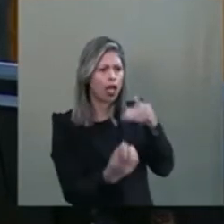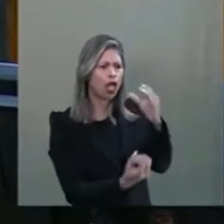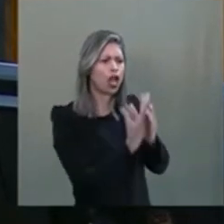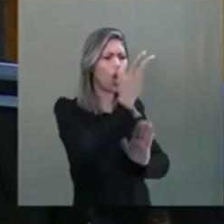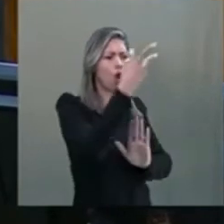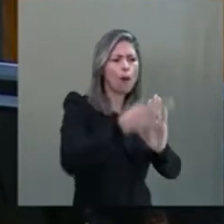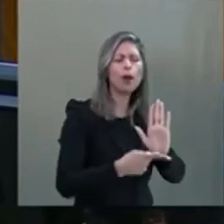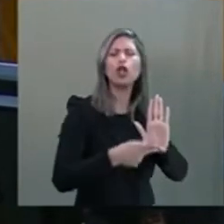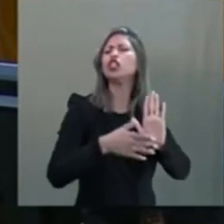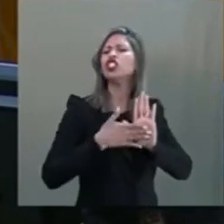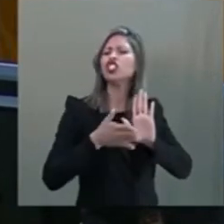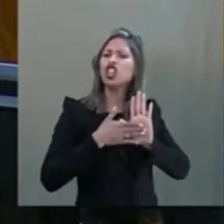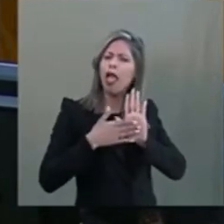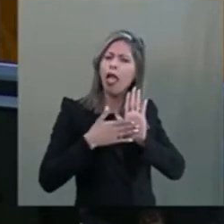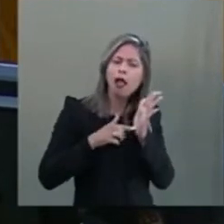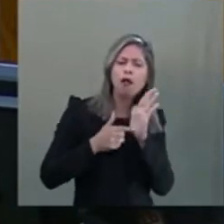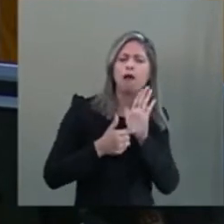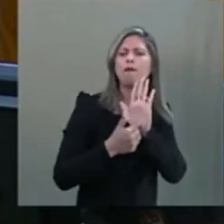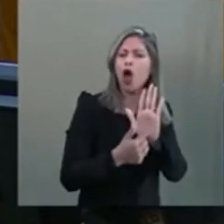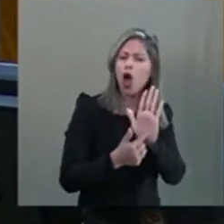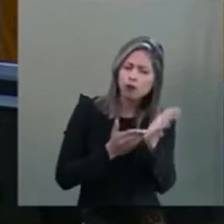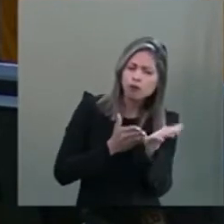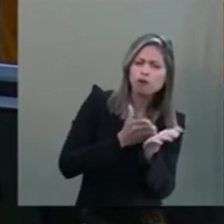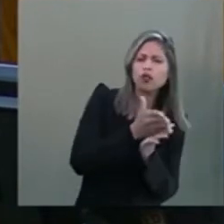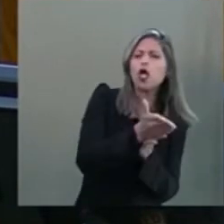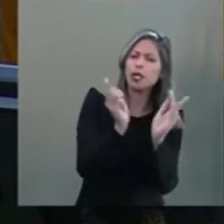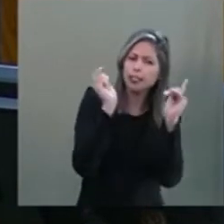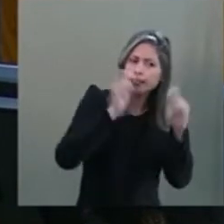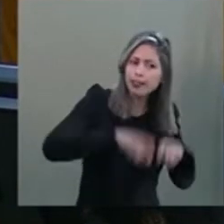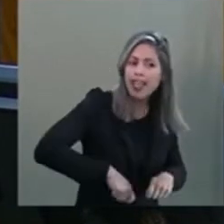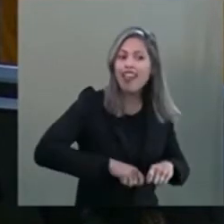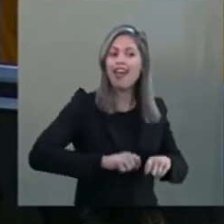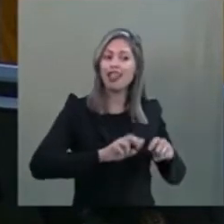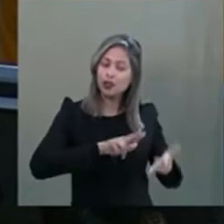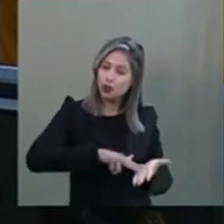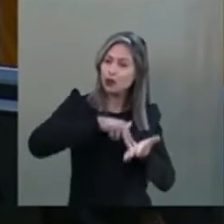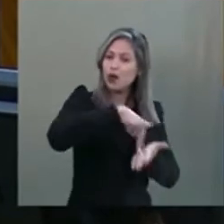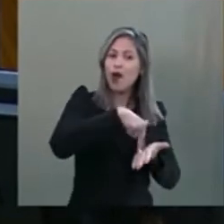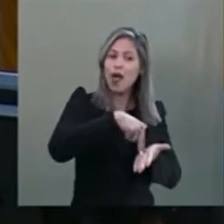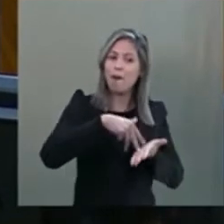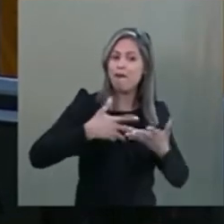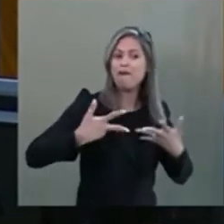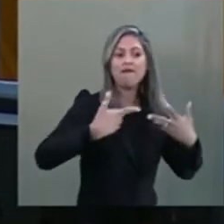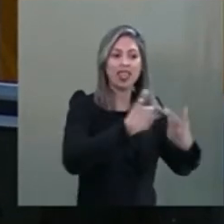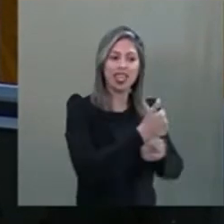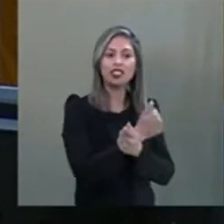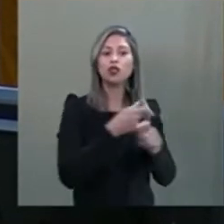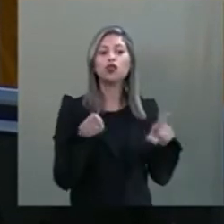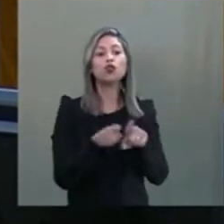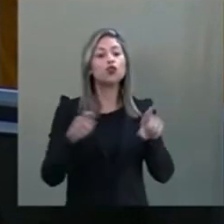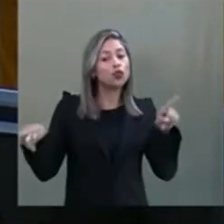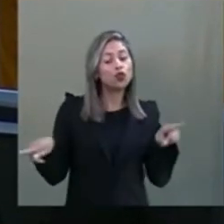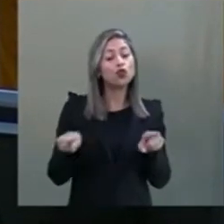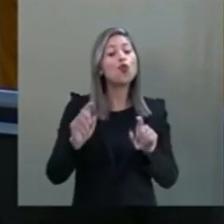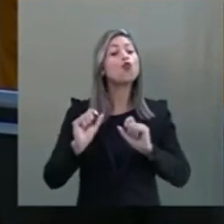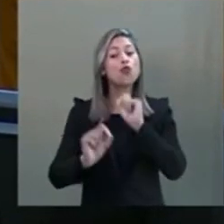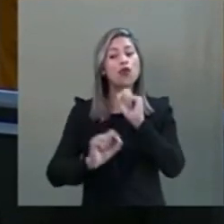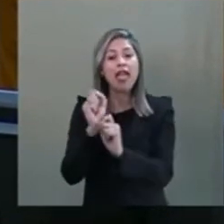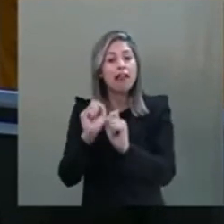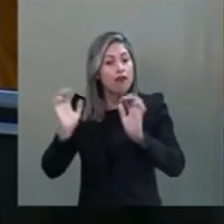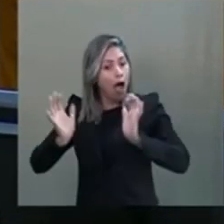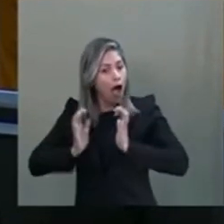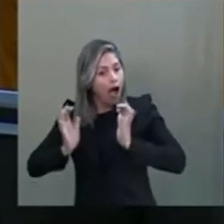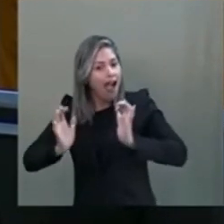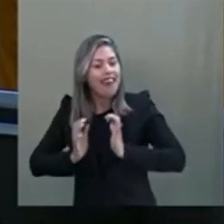um aproveitamento planejado, racional, sustentável das riquezas e dos potenciais